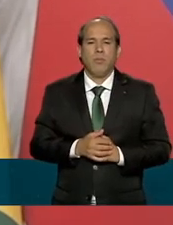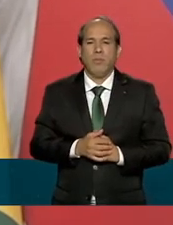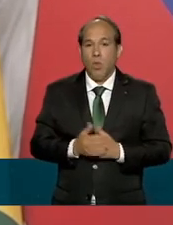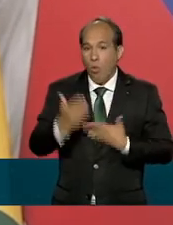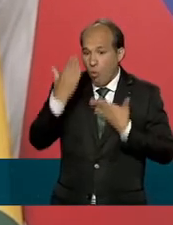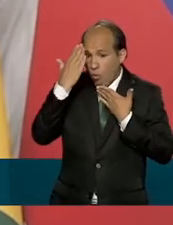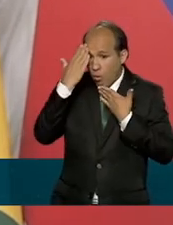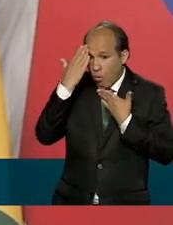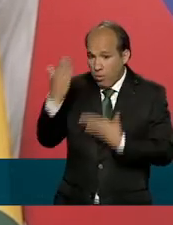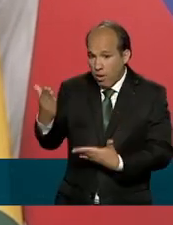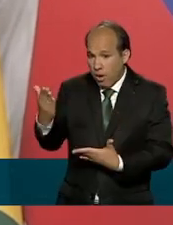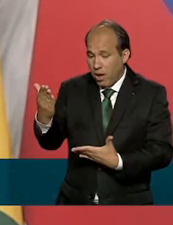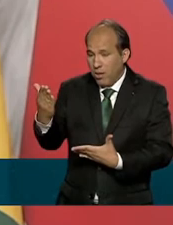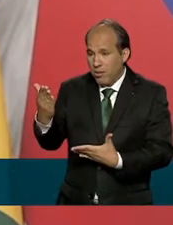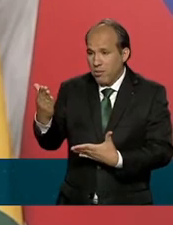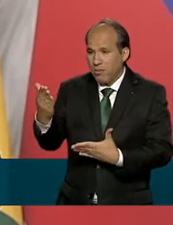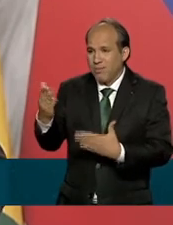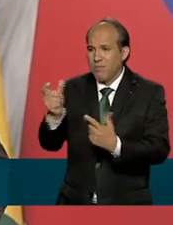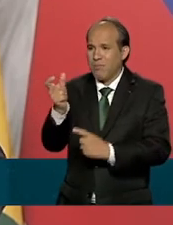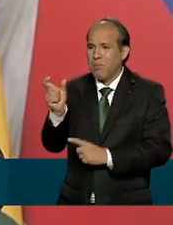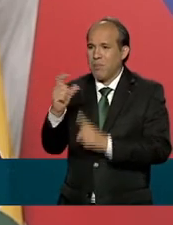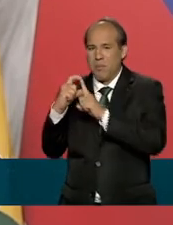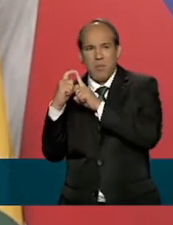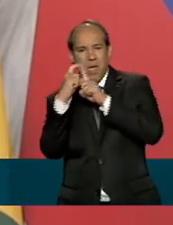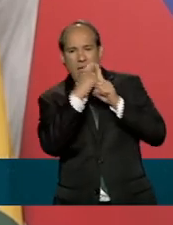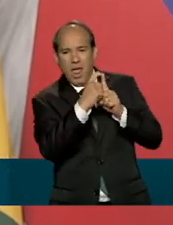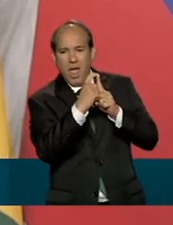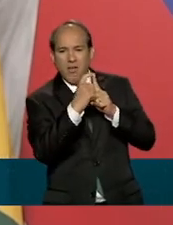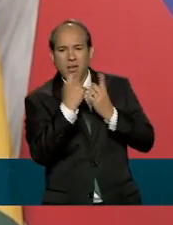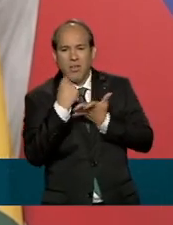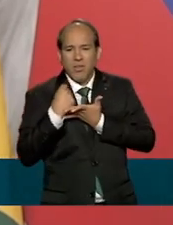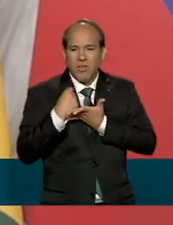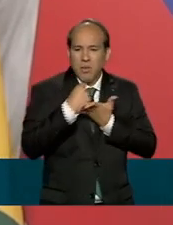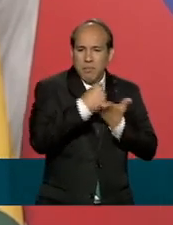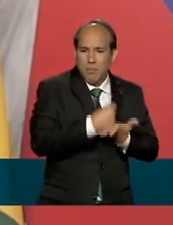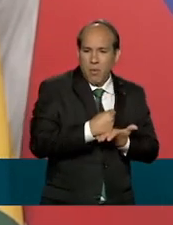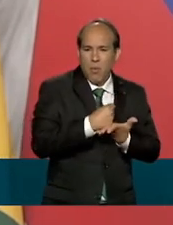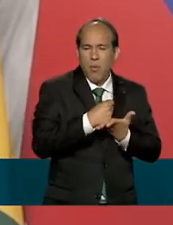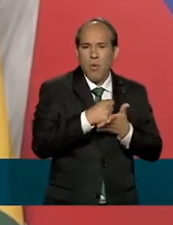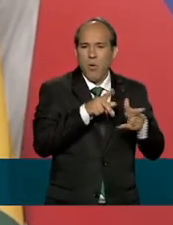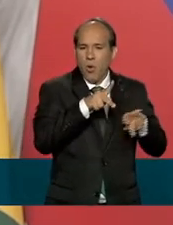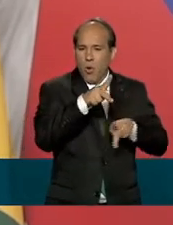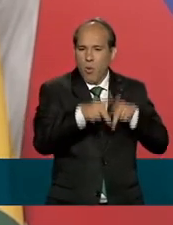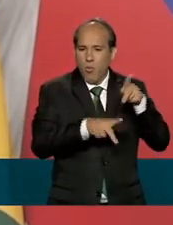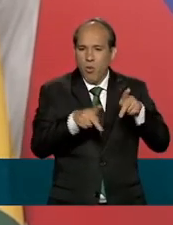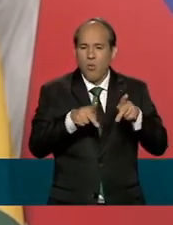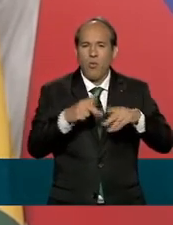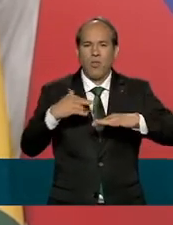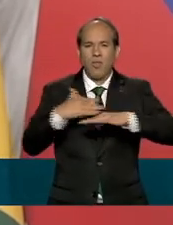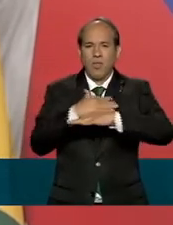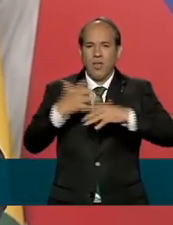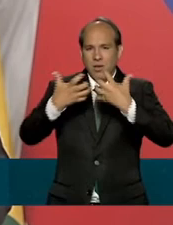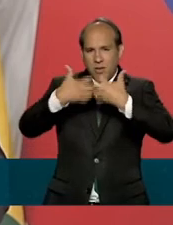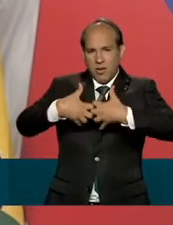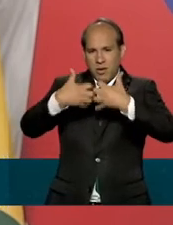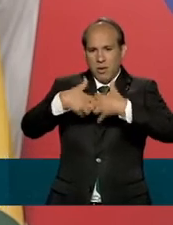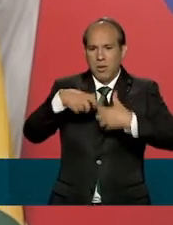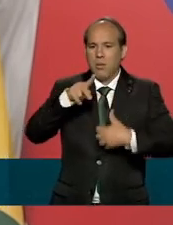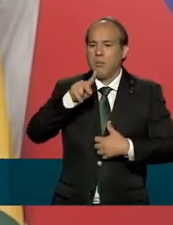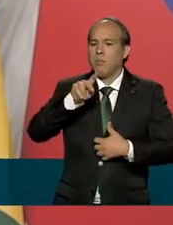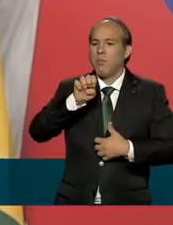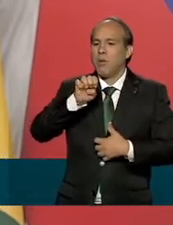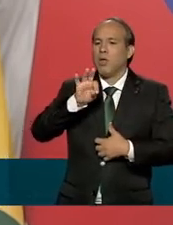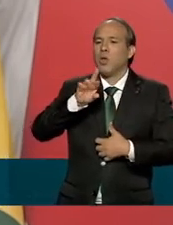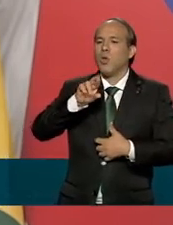Agradeço os teus votos de solidariedade para com a população de Petrópolis, Rio de Janeiro,